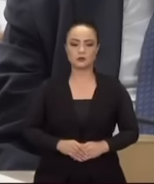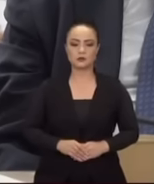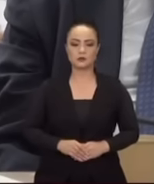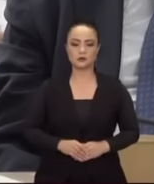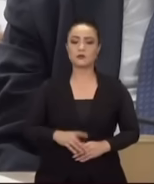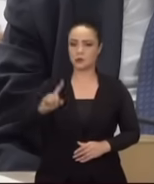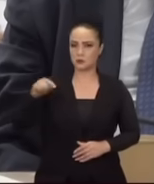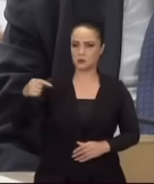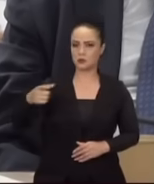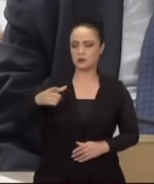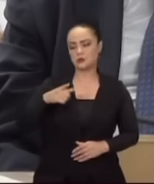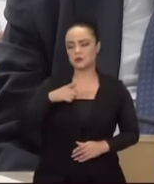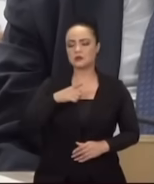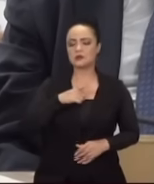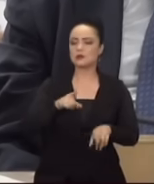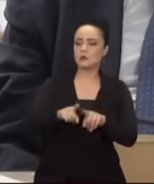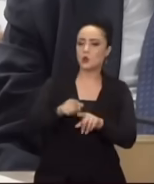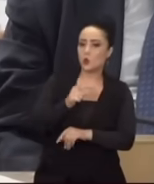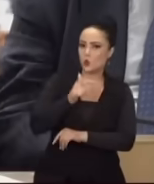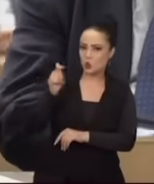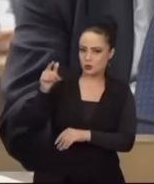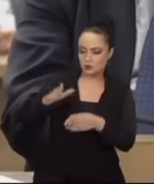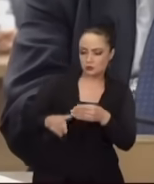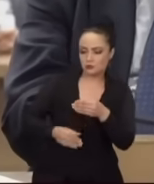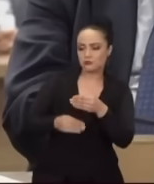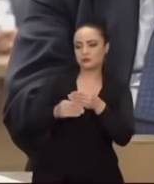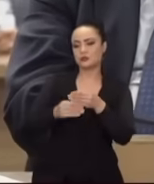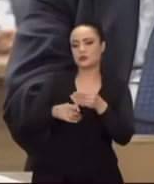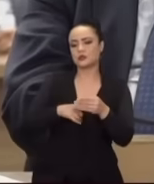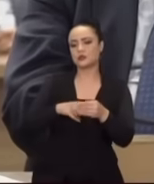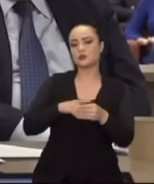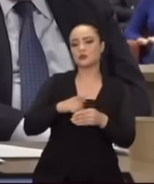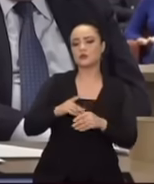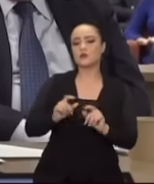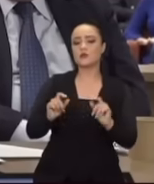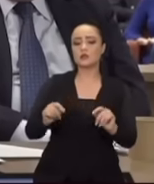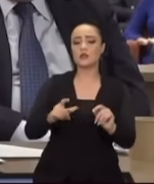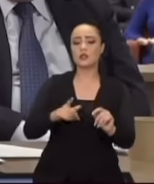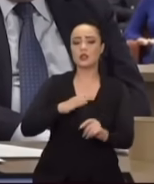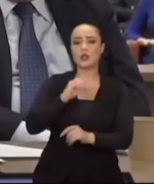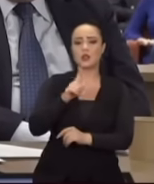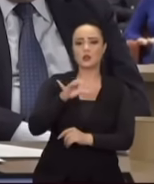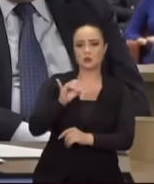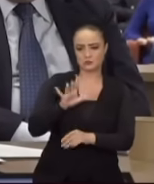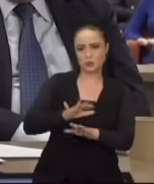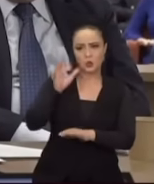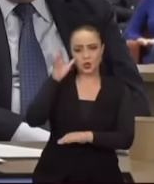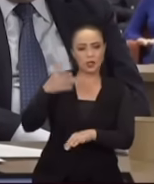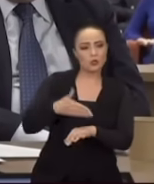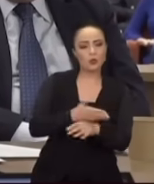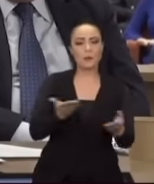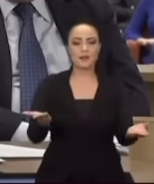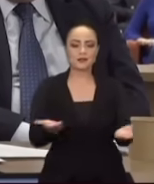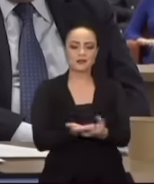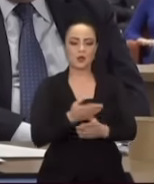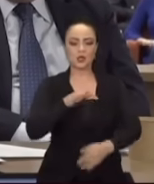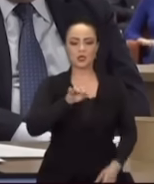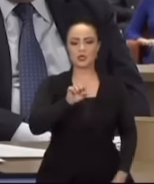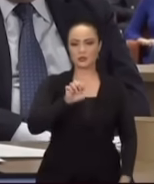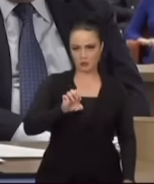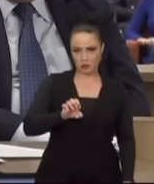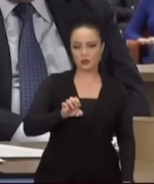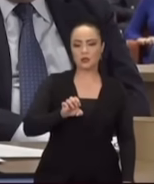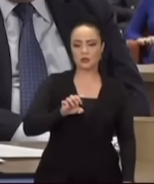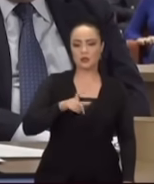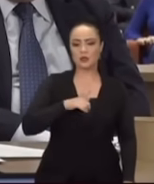Depois também, curiosamente, uma outra inserção no horário eleitoral gratuito do senhor Carlos Lupe. Por que, curiosamente? Foi ele que entrou com uma ação no TSE pela